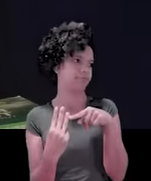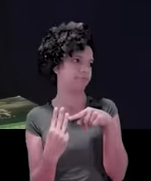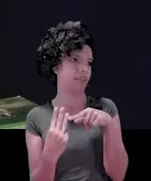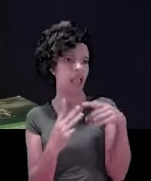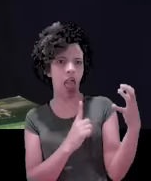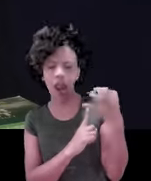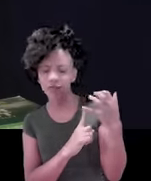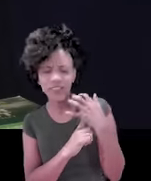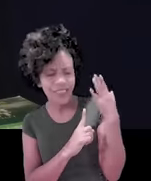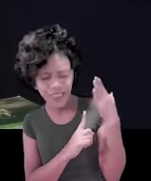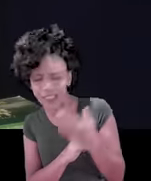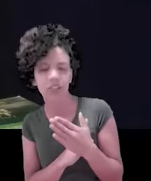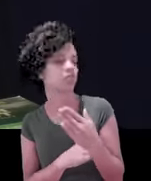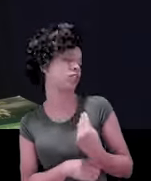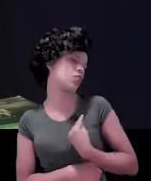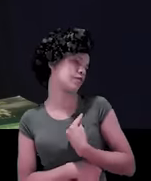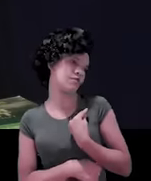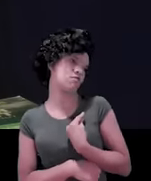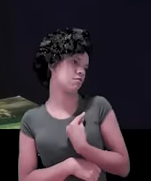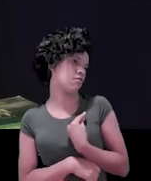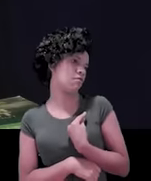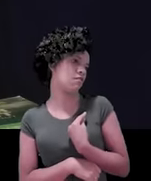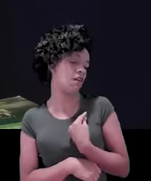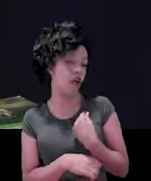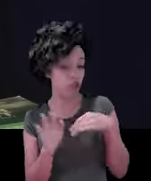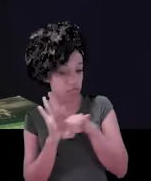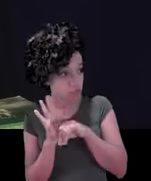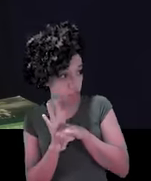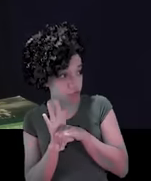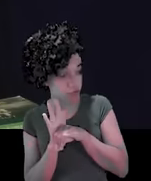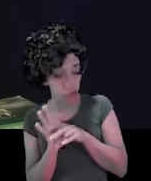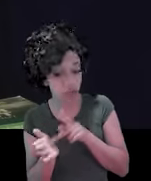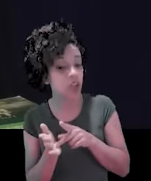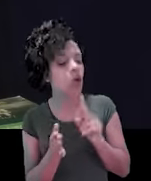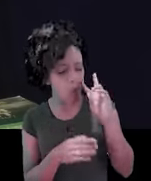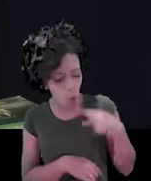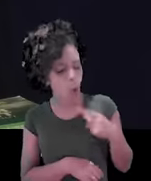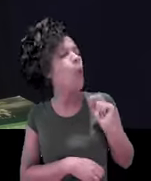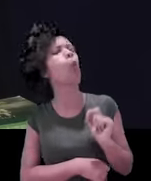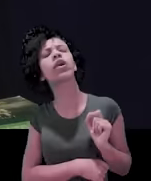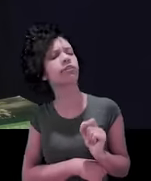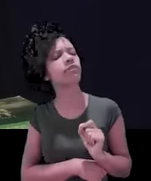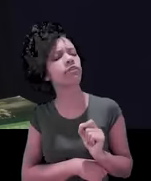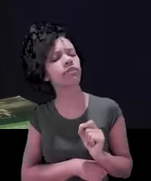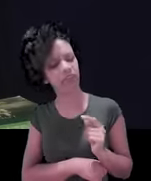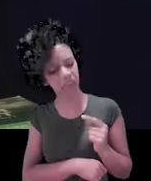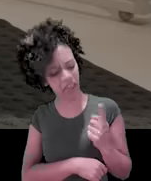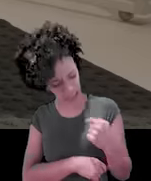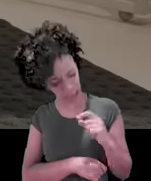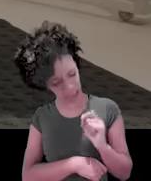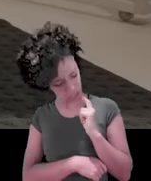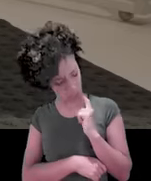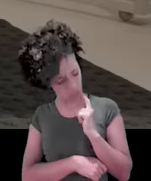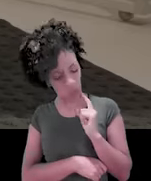elas elas influenciam diretamente na sua vida a tua crença de densidade É de fato saber quem você é quem sou eu